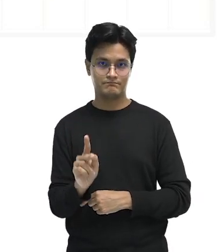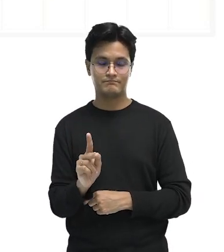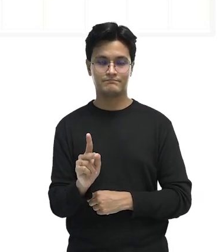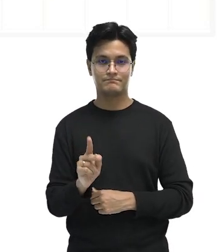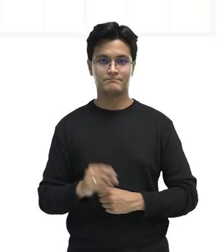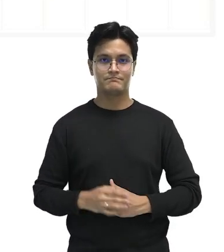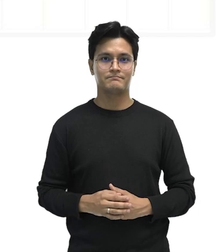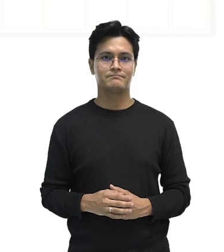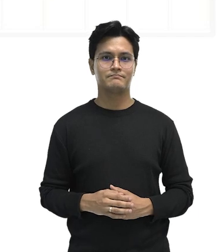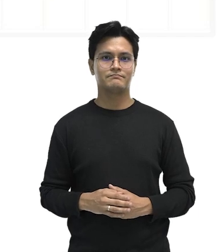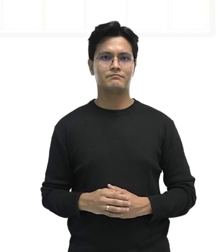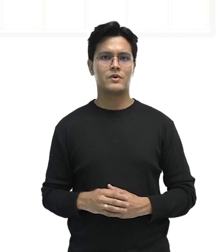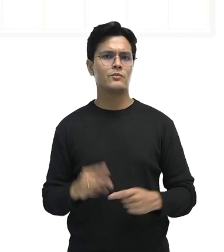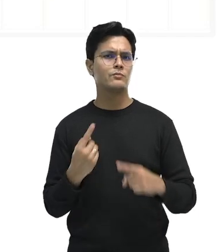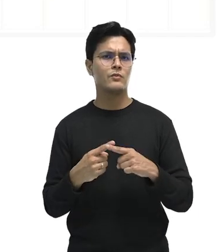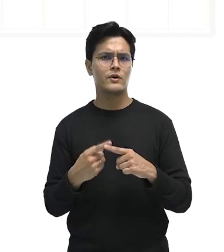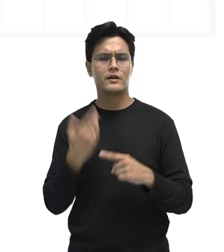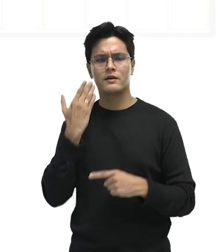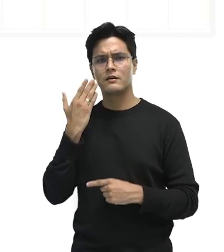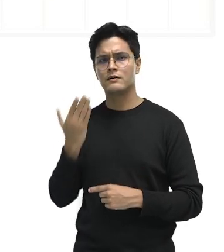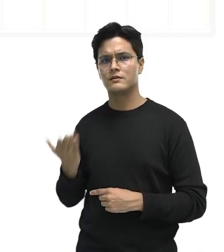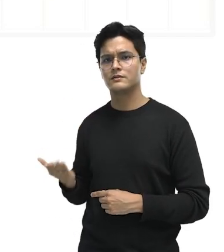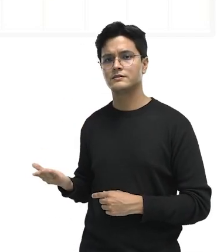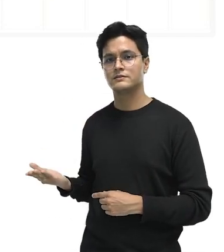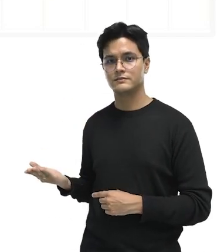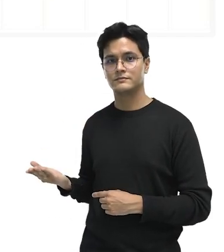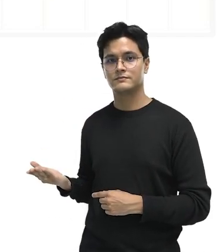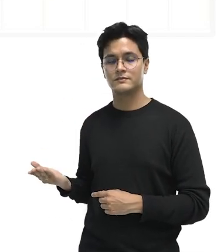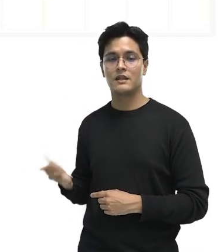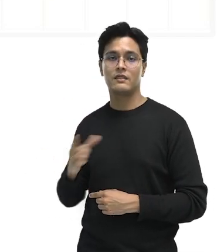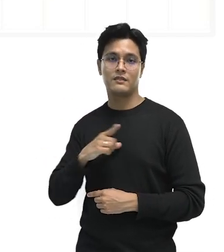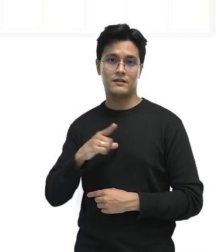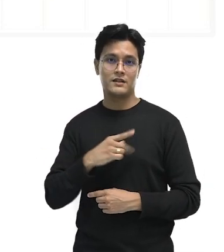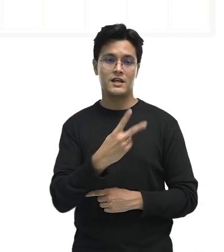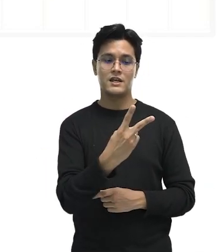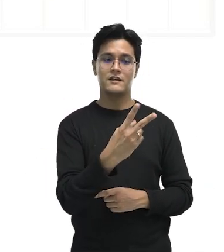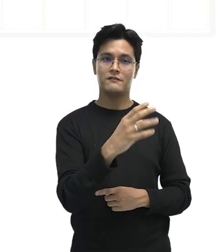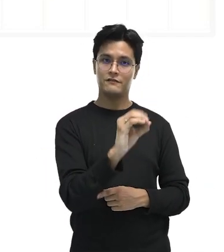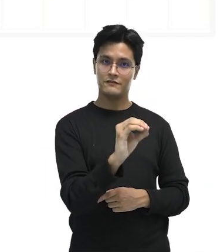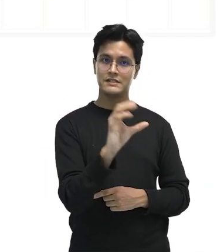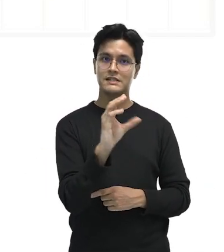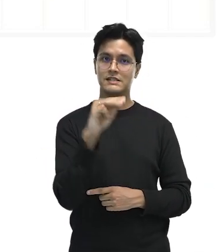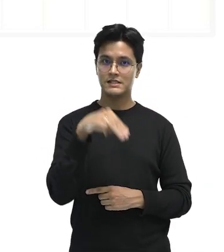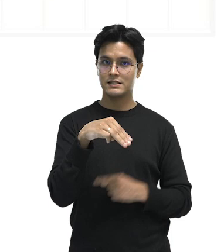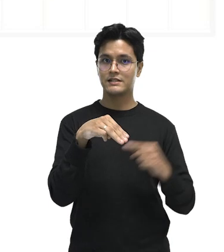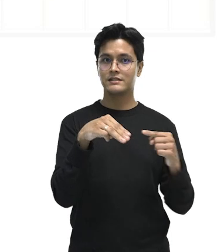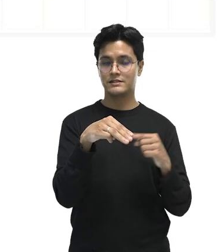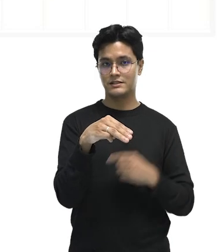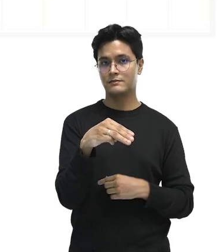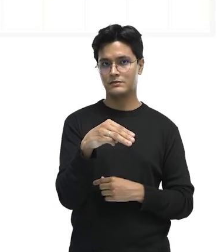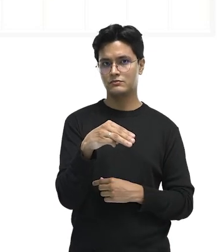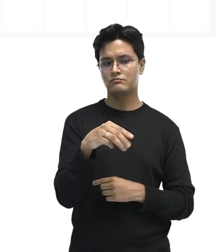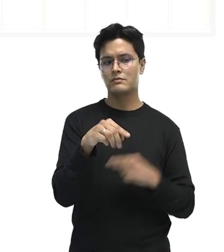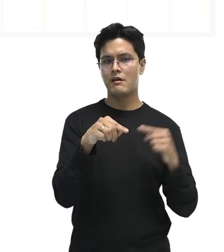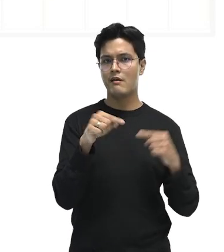20 vezes 27. Por quê? Porque eu tenho esse 20 centímetros se